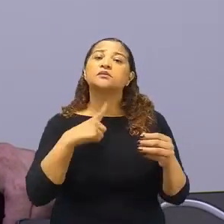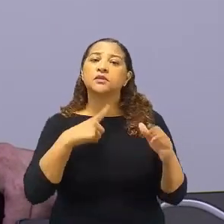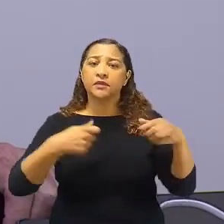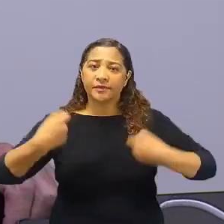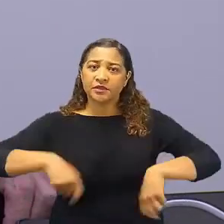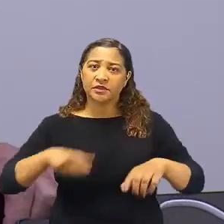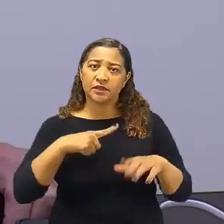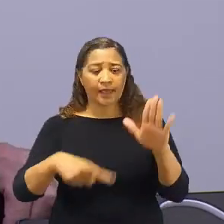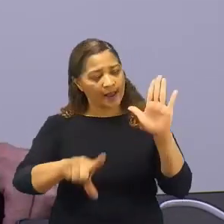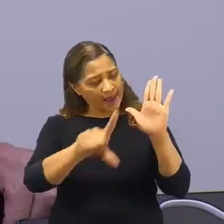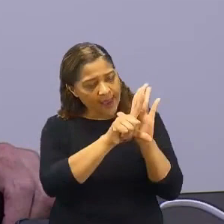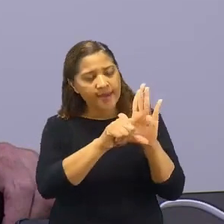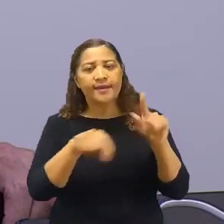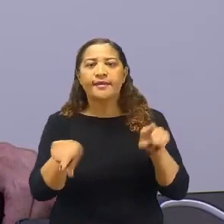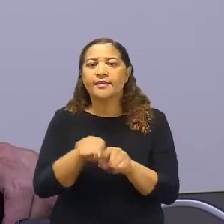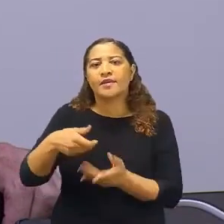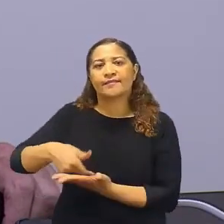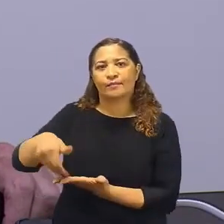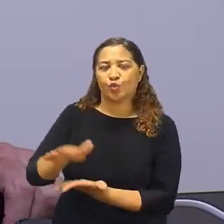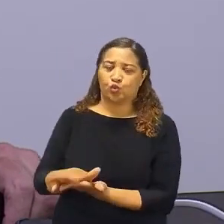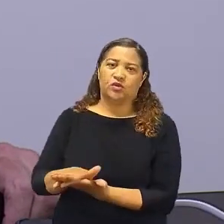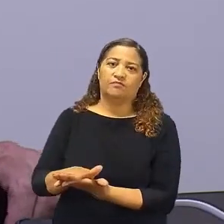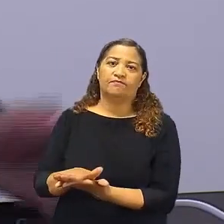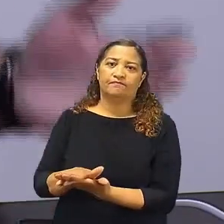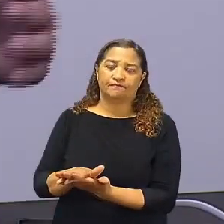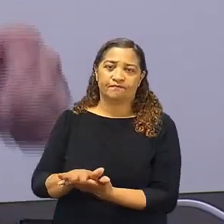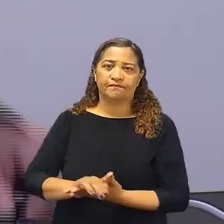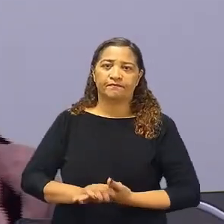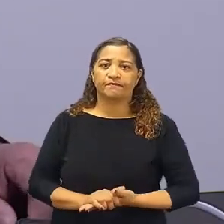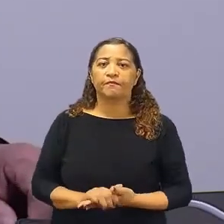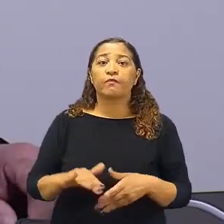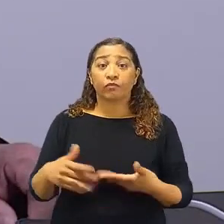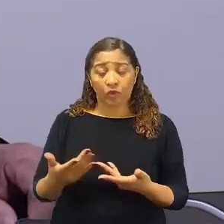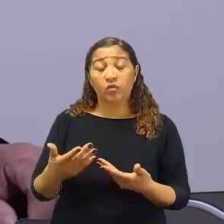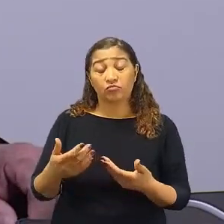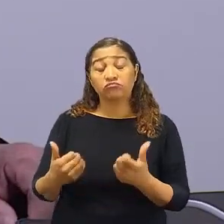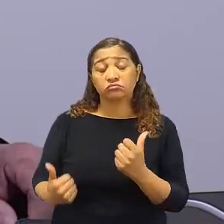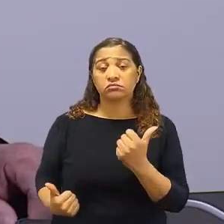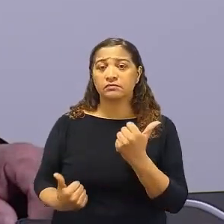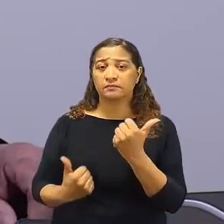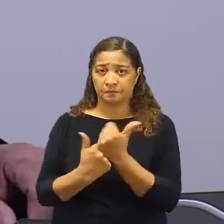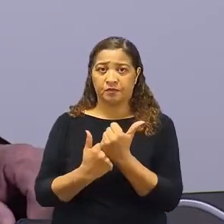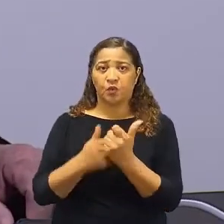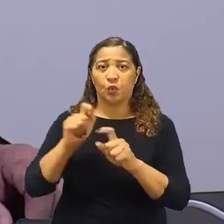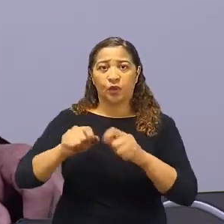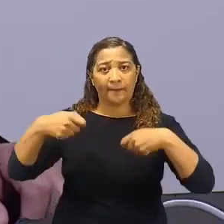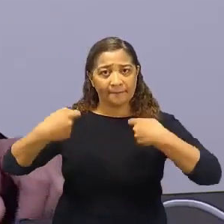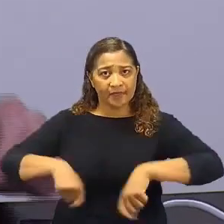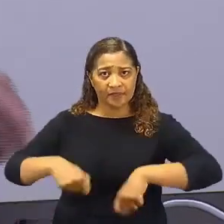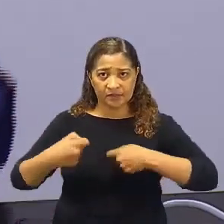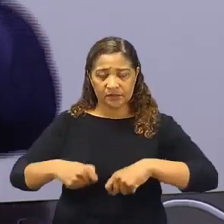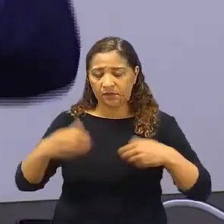para ter o efeito educativo e repressivo. Então, contem comigo no que precisar. Grato a todos.